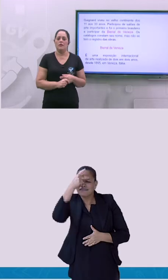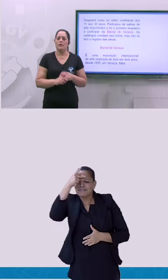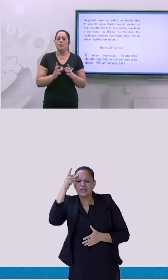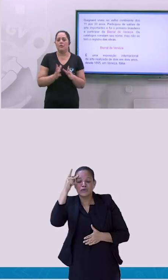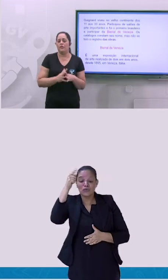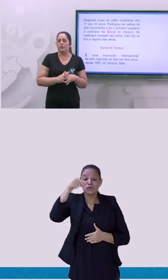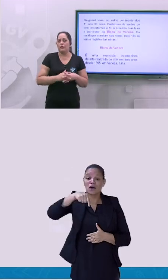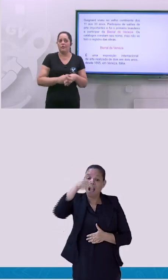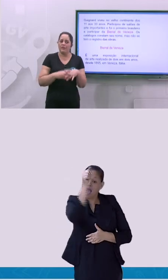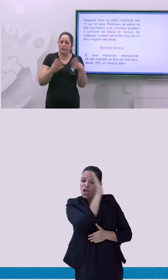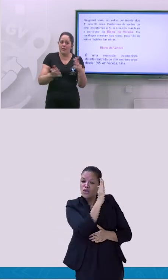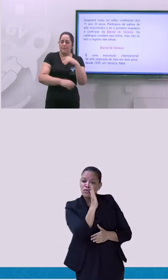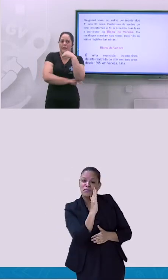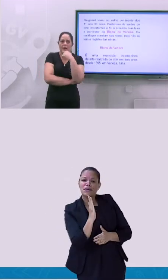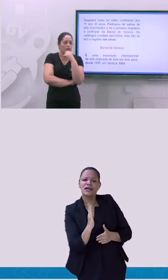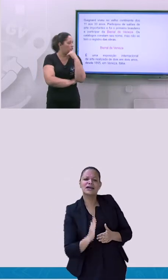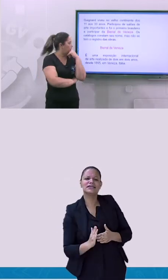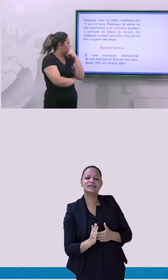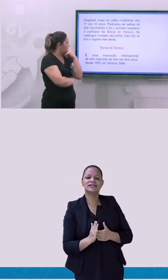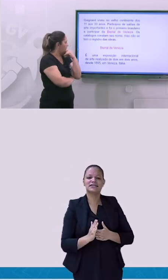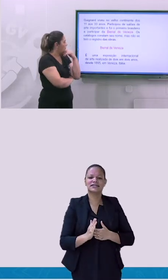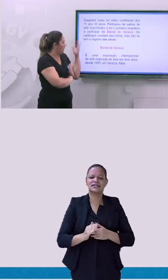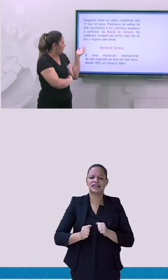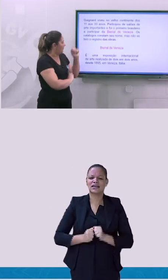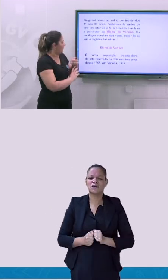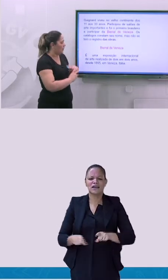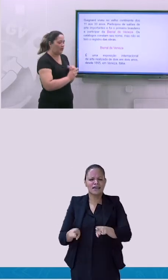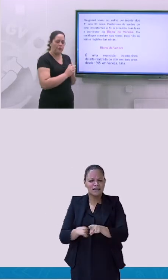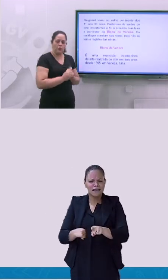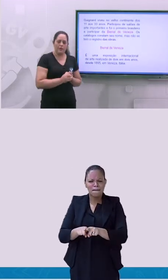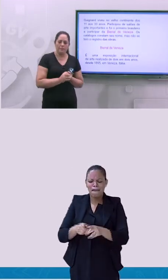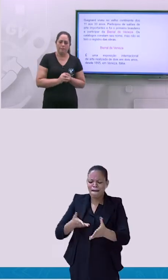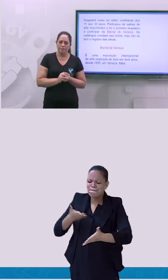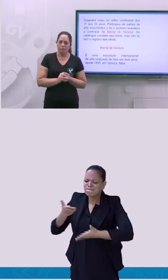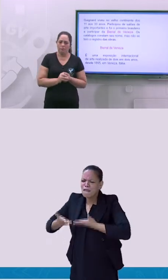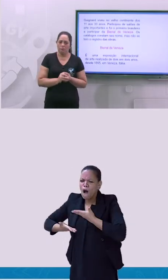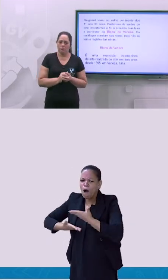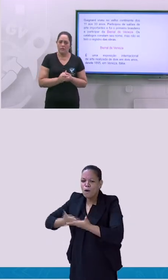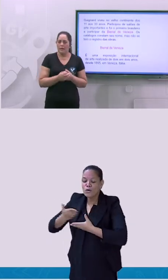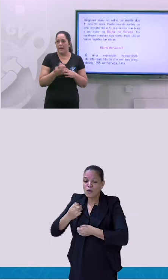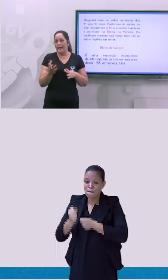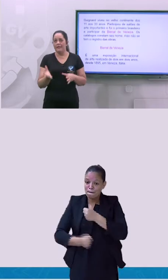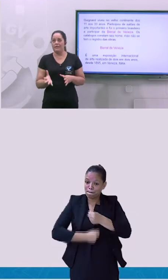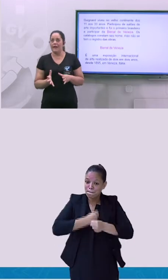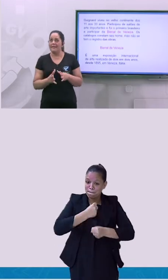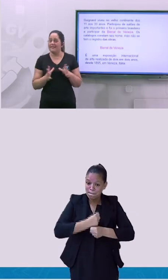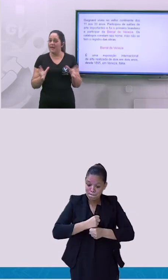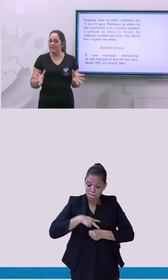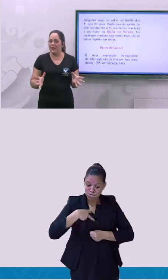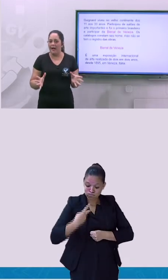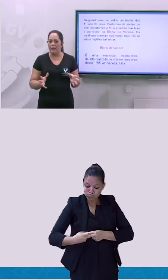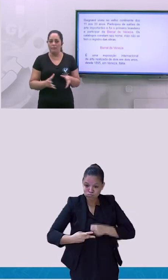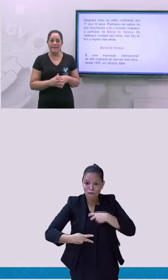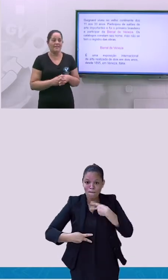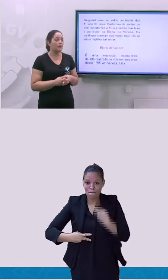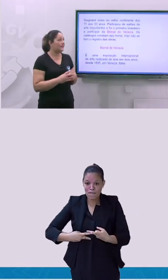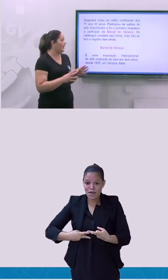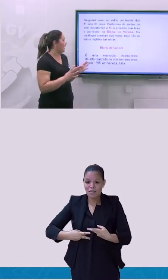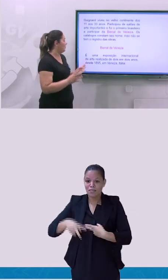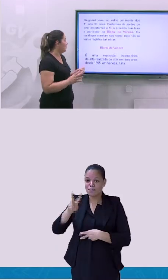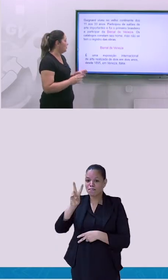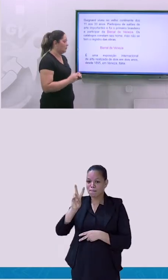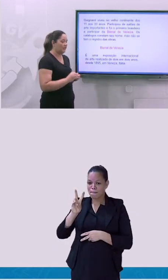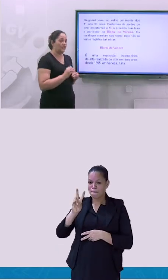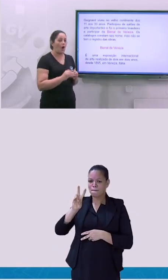obras. Professora, o que foi a Bienal de Veneza? O que foi? Ele esteve lá, mas não